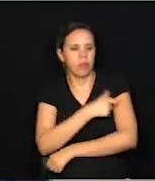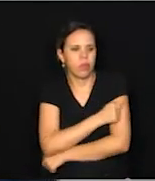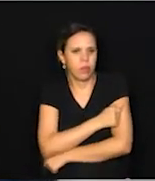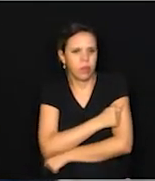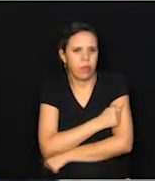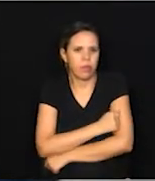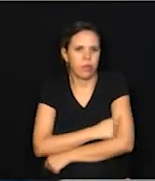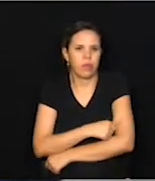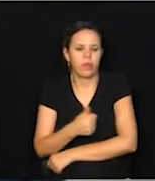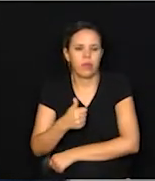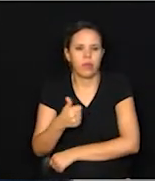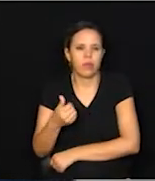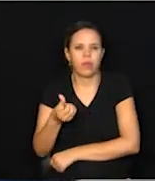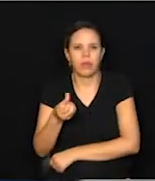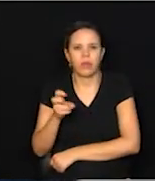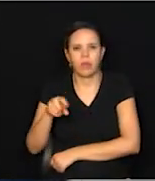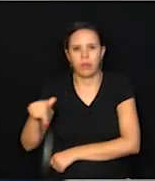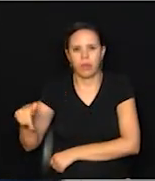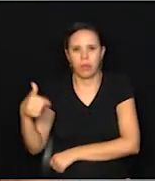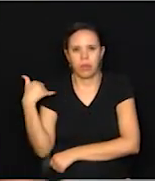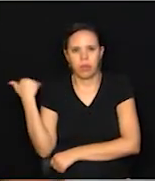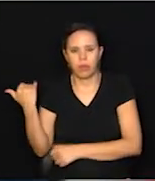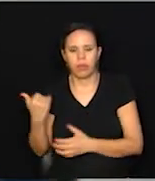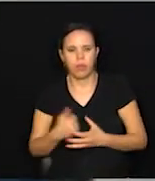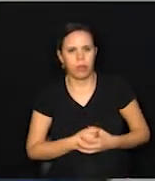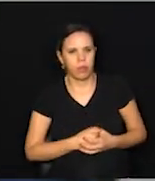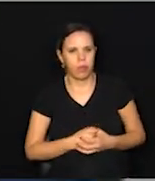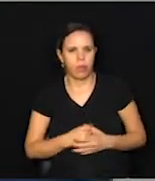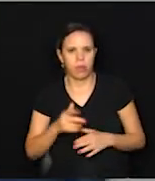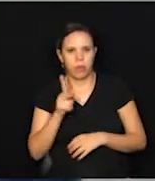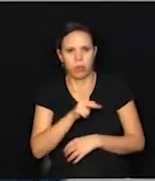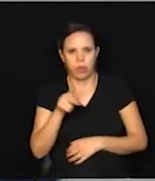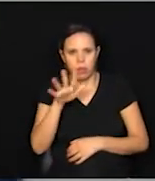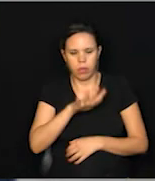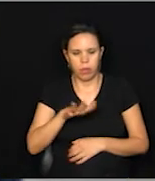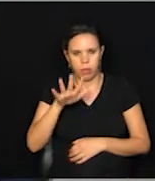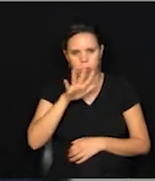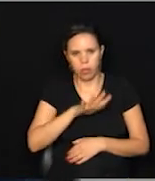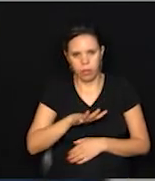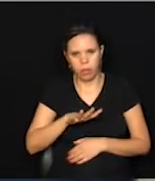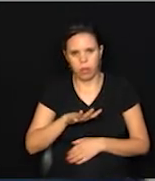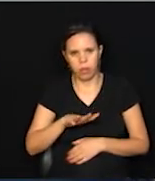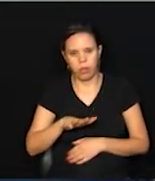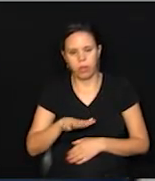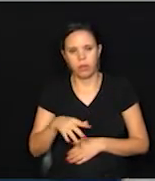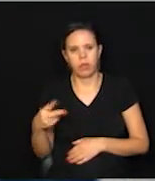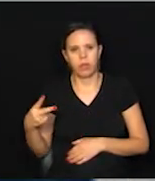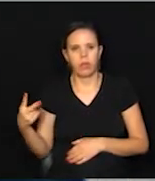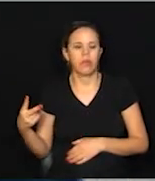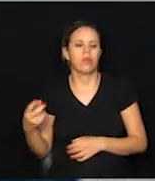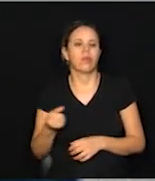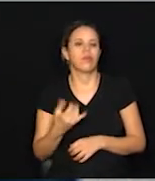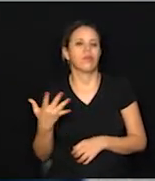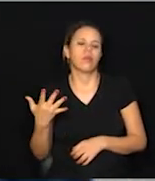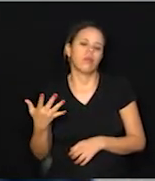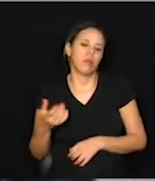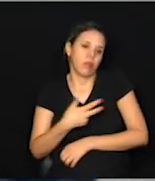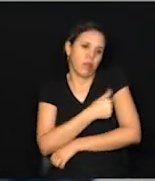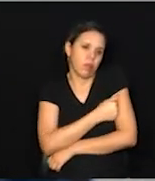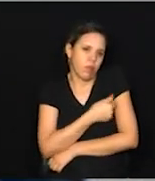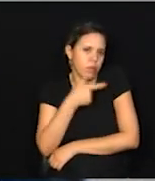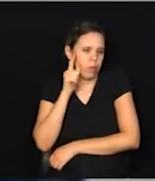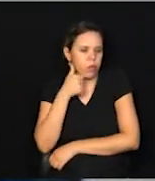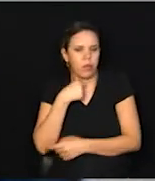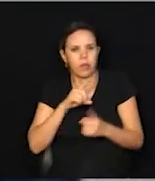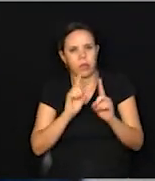primeira dose acima de 67 anos, os professores e segundas doses. Então, eu sei, porque ontem minha esposa